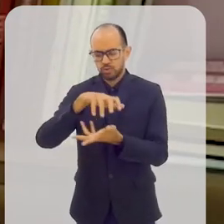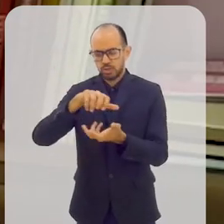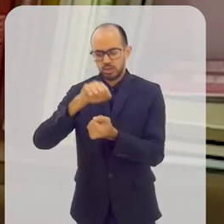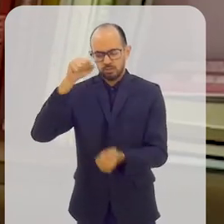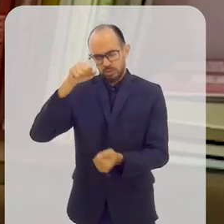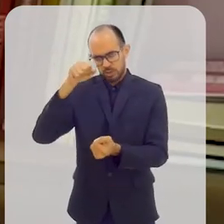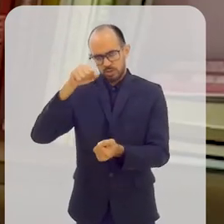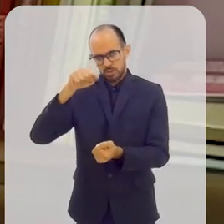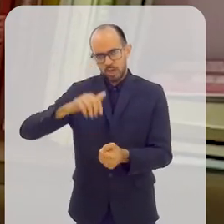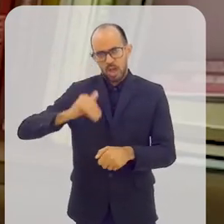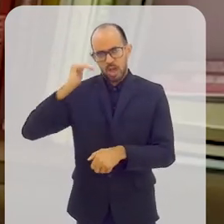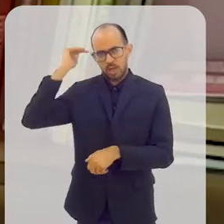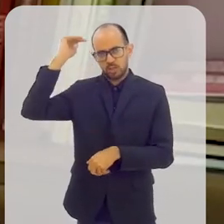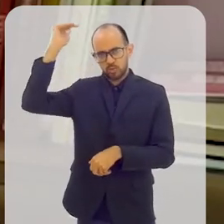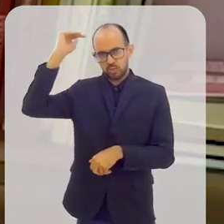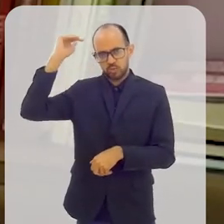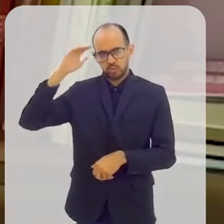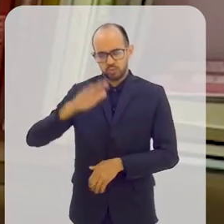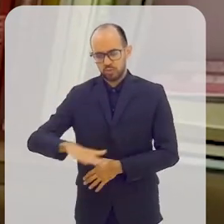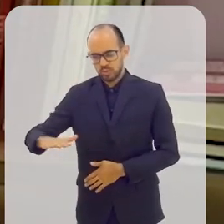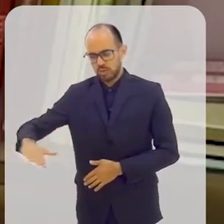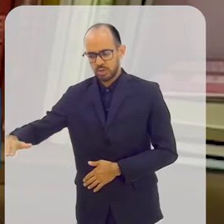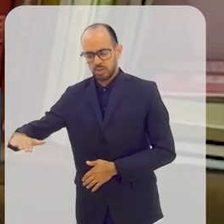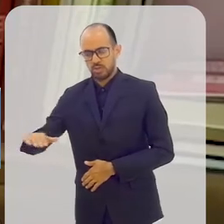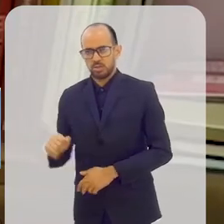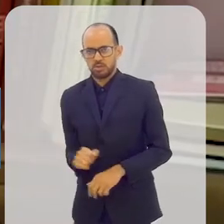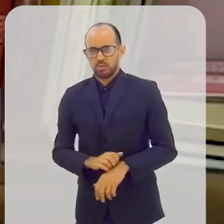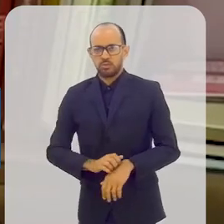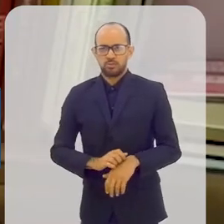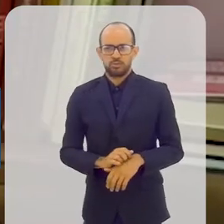Todos, adultos e crianças.